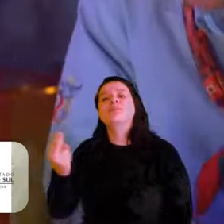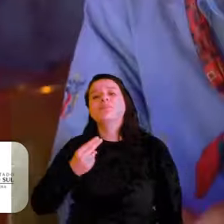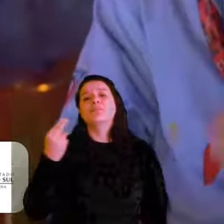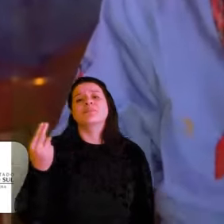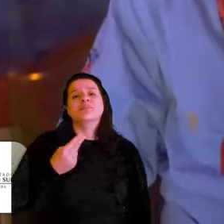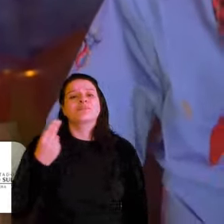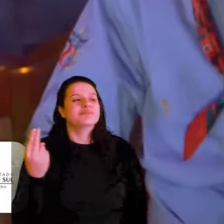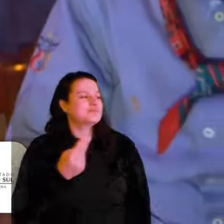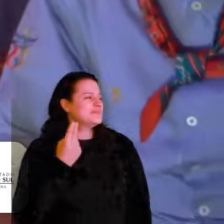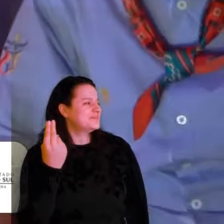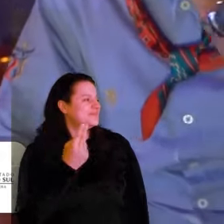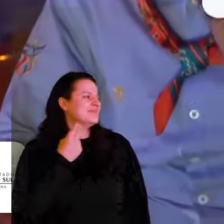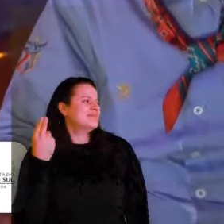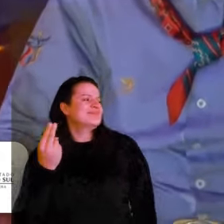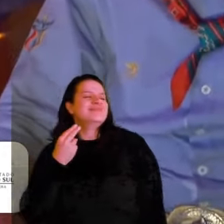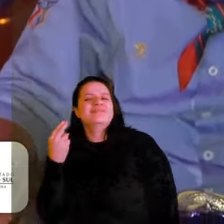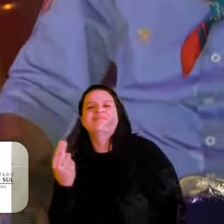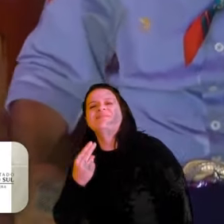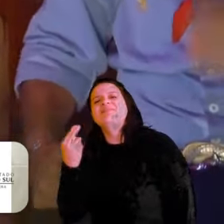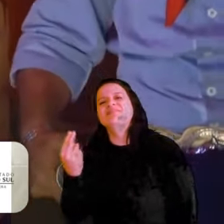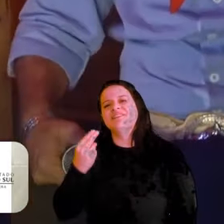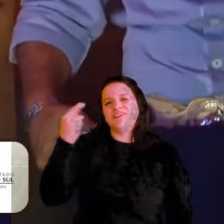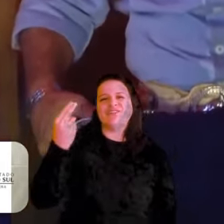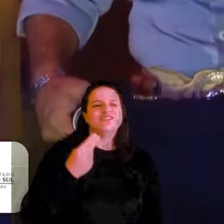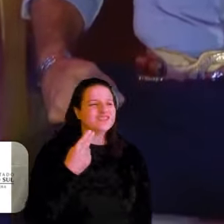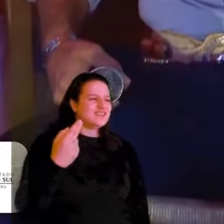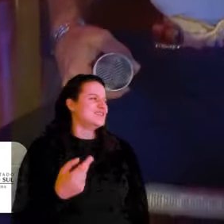te esquecer.